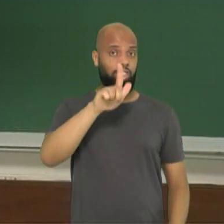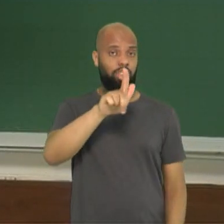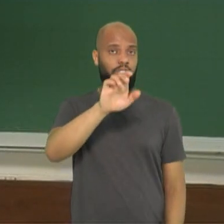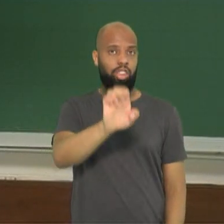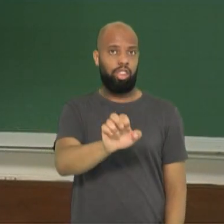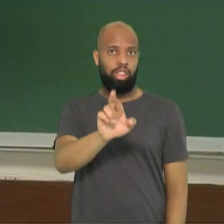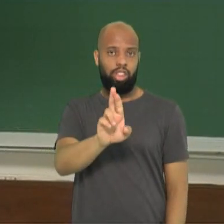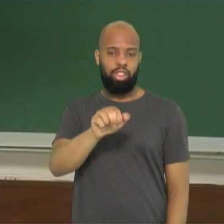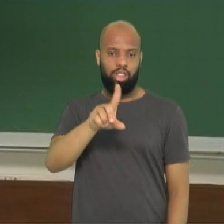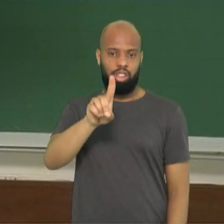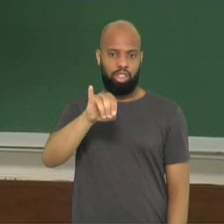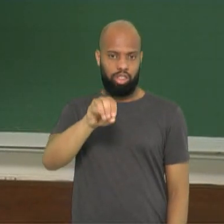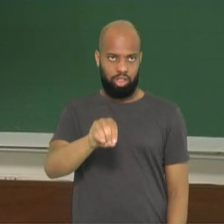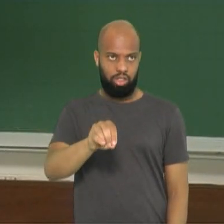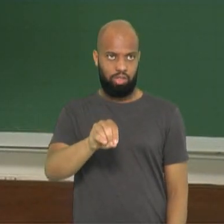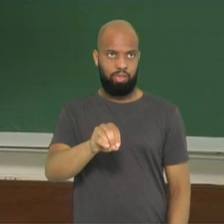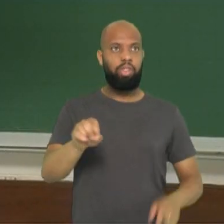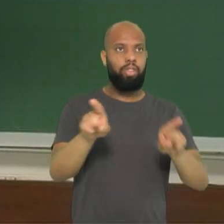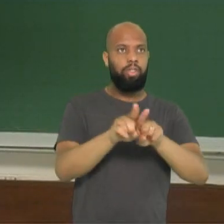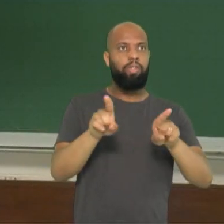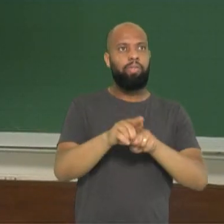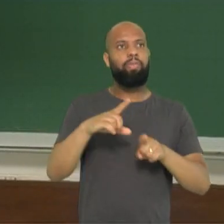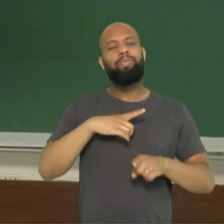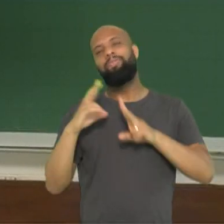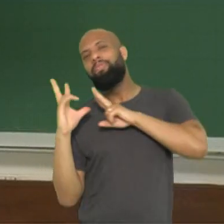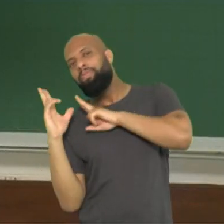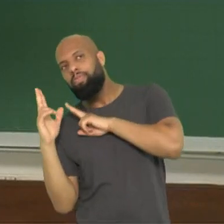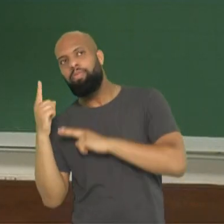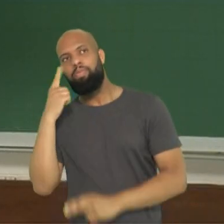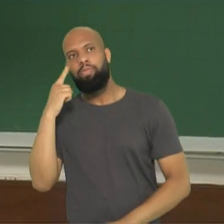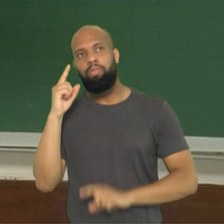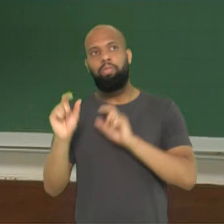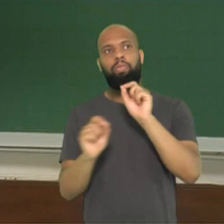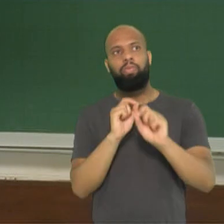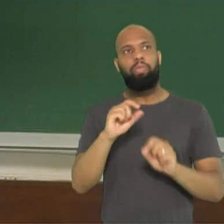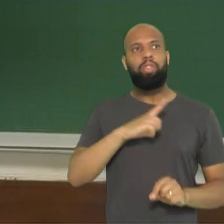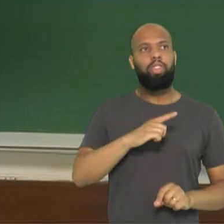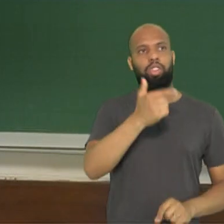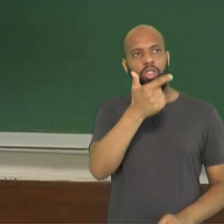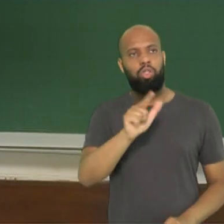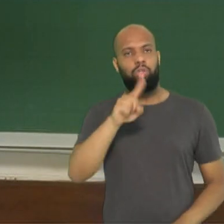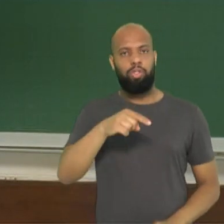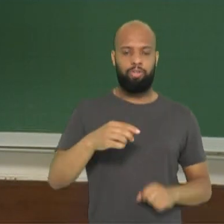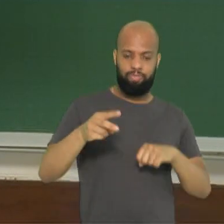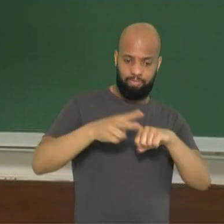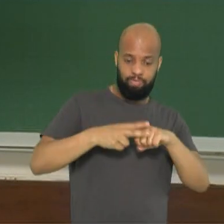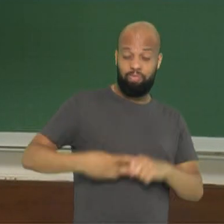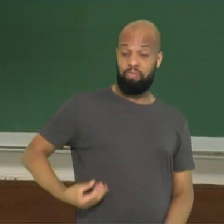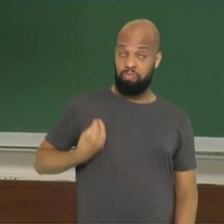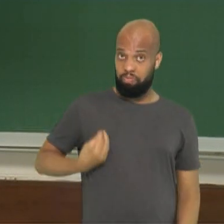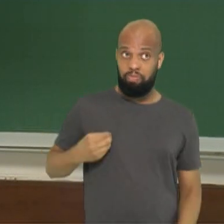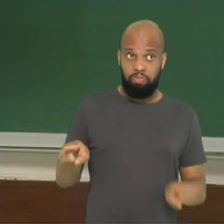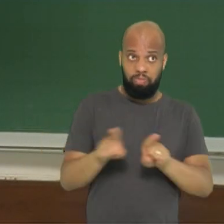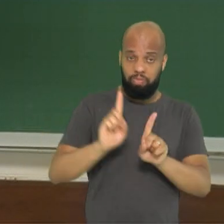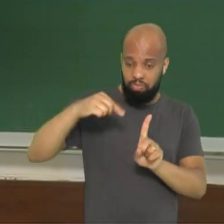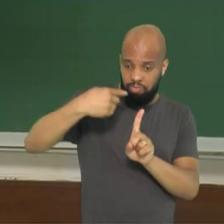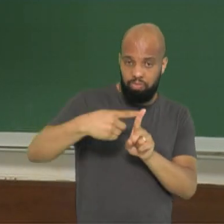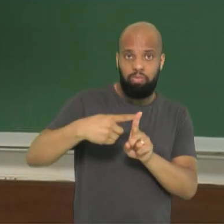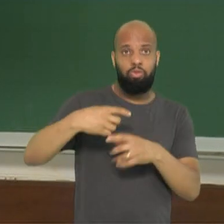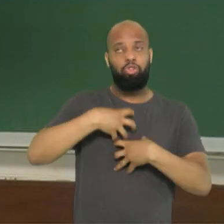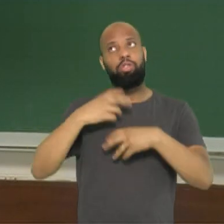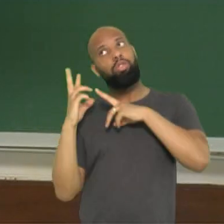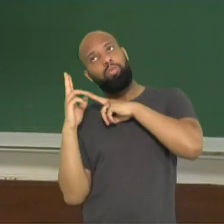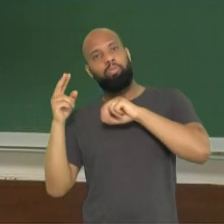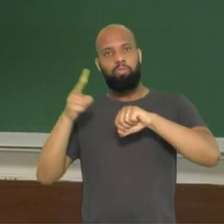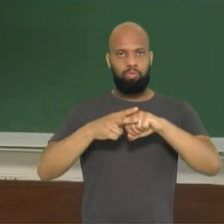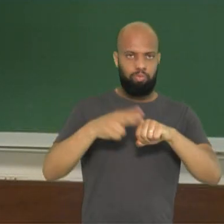em meio del bosque. El niño, você vai colocar mais uma vez o verbo estar e o verbo dormir no